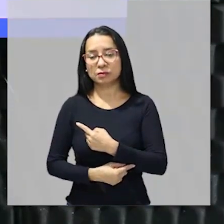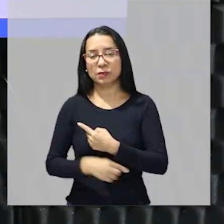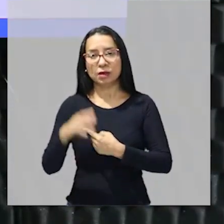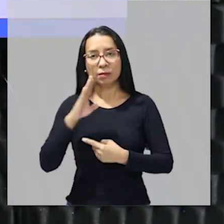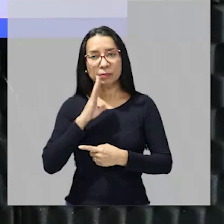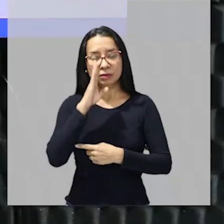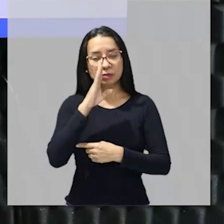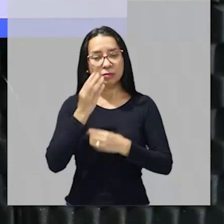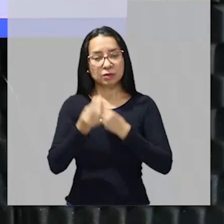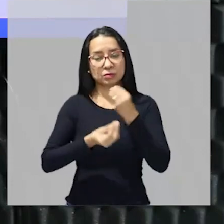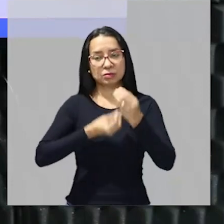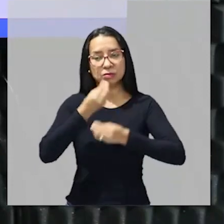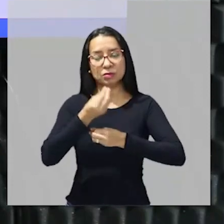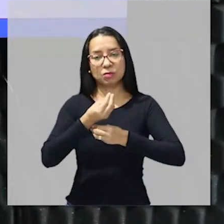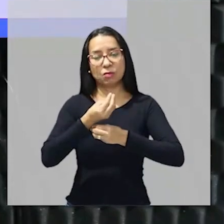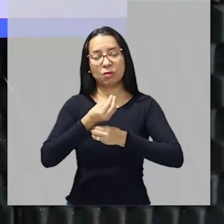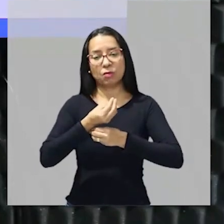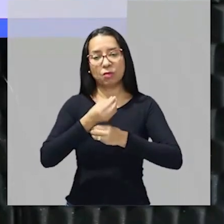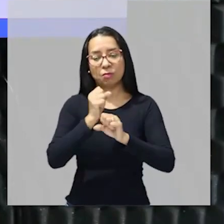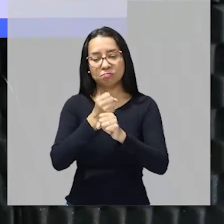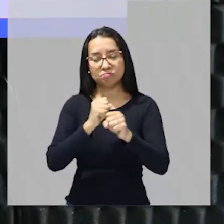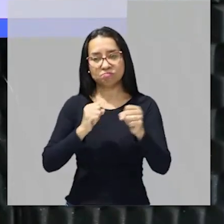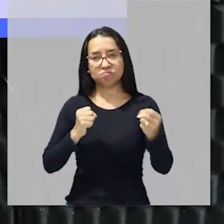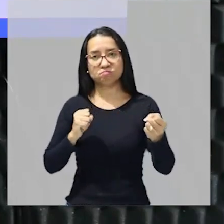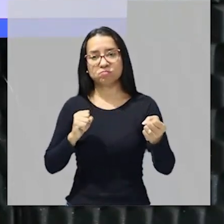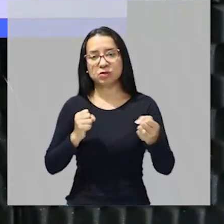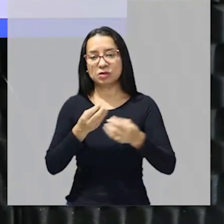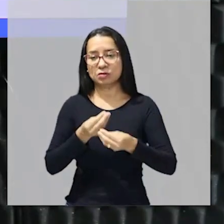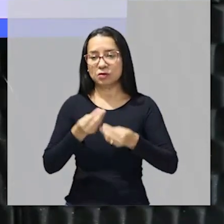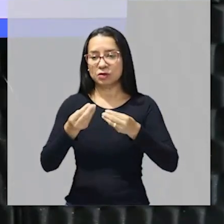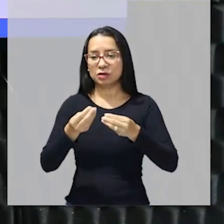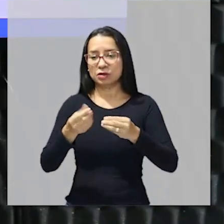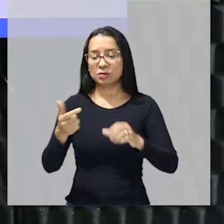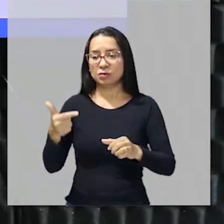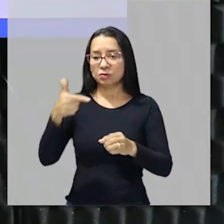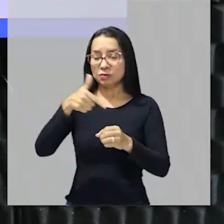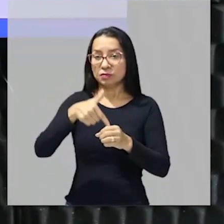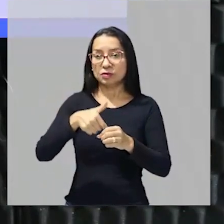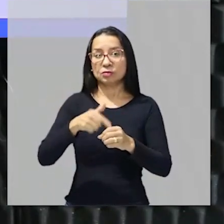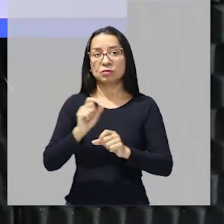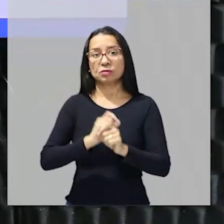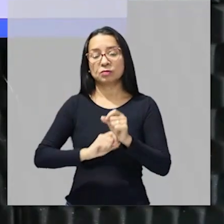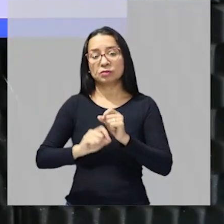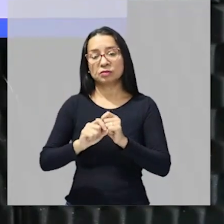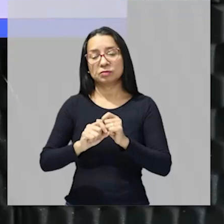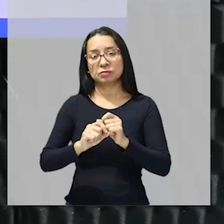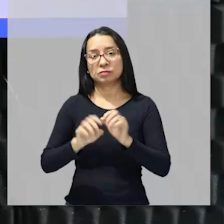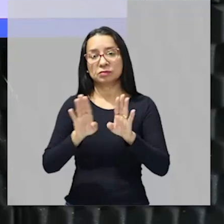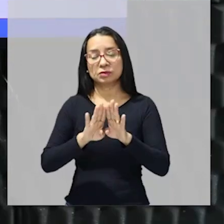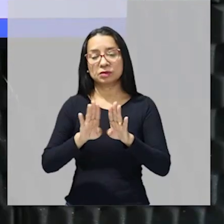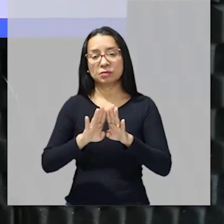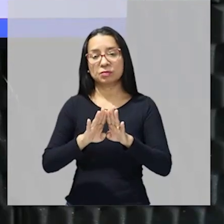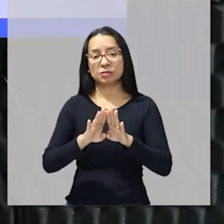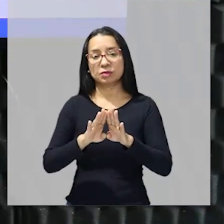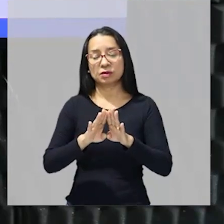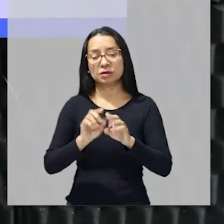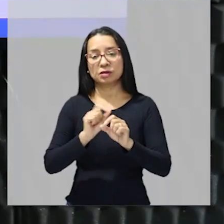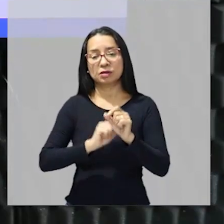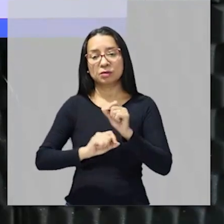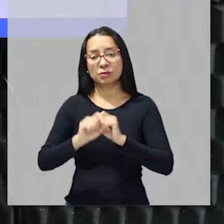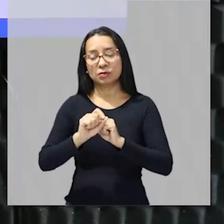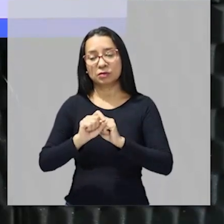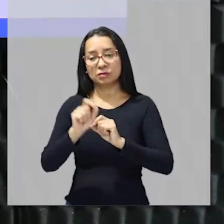principalmente como grande fornecedor de petróleo para os cubanos, e importava de Cuba o quê?